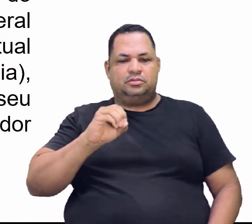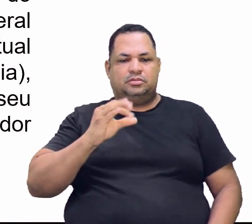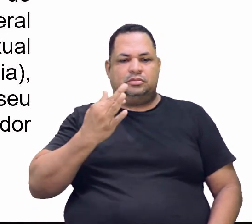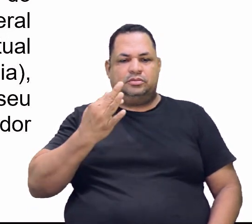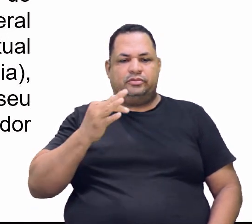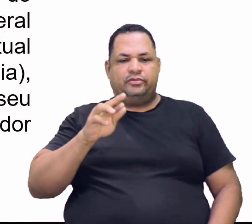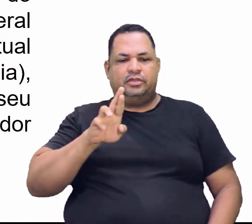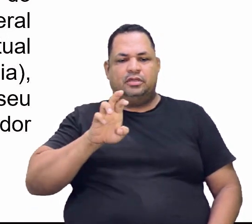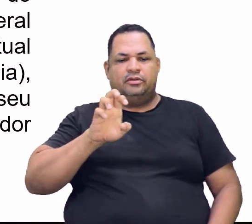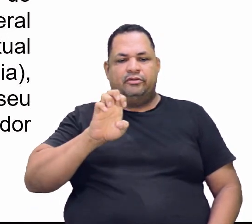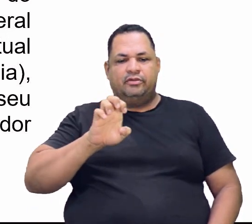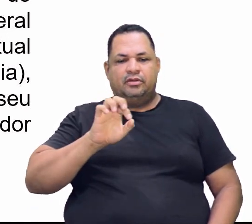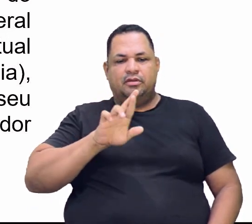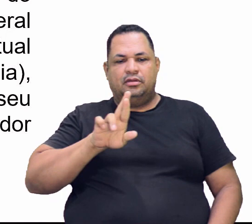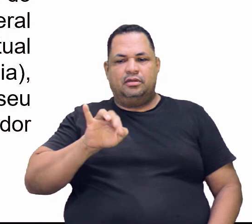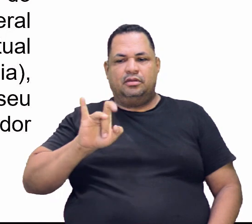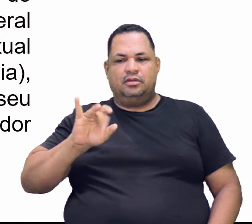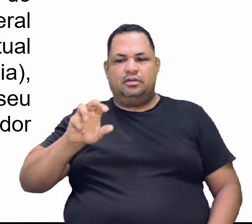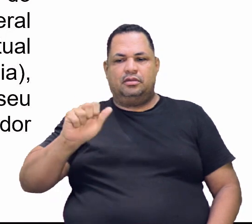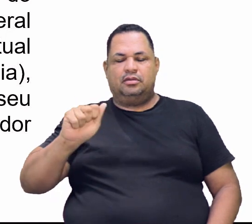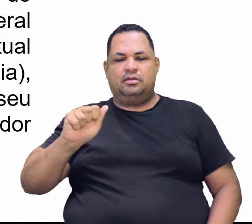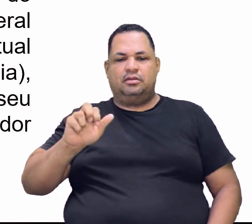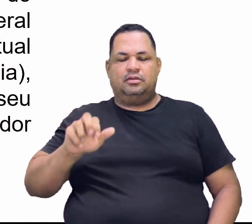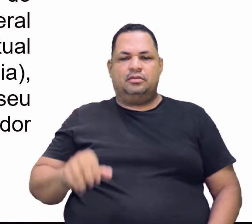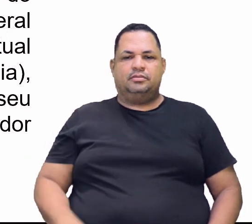Aloysio Ferreira. Tem com Z.